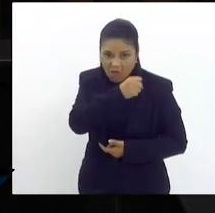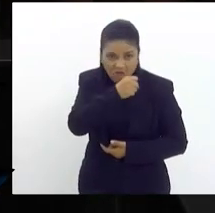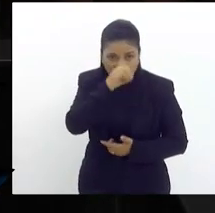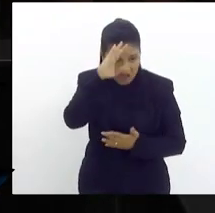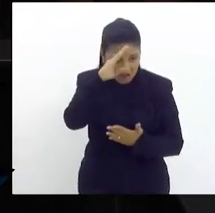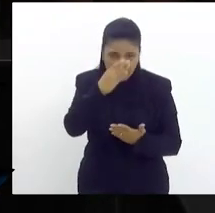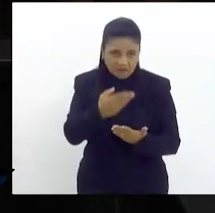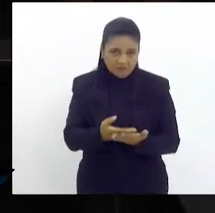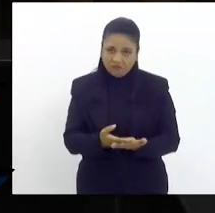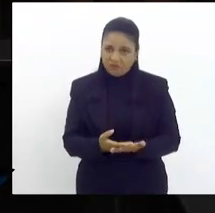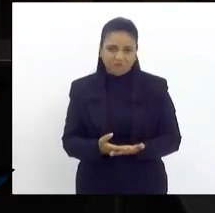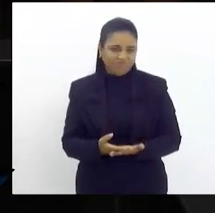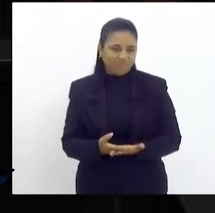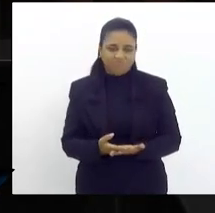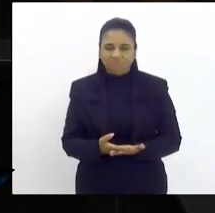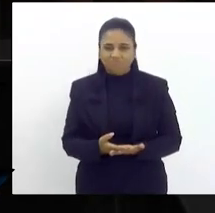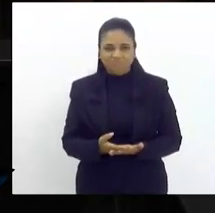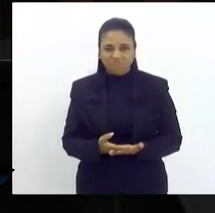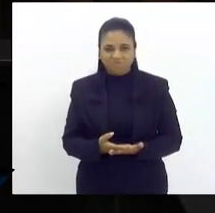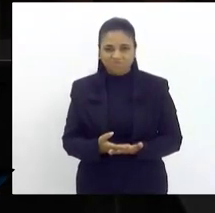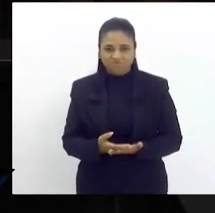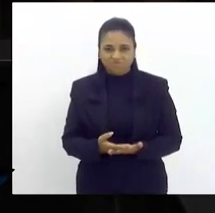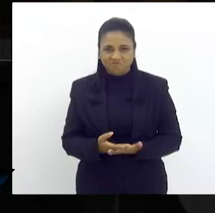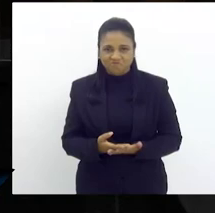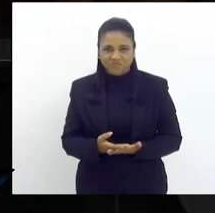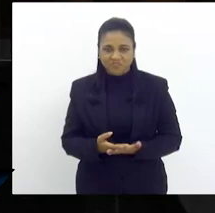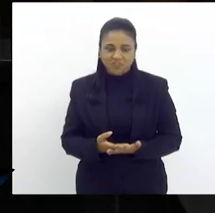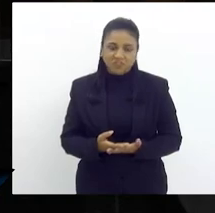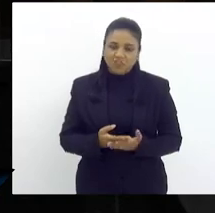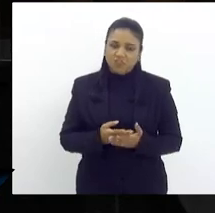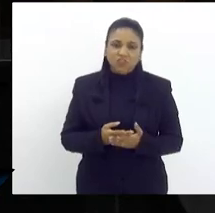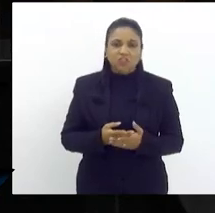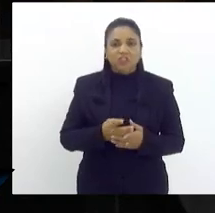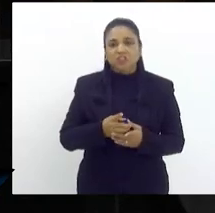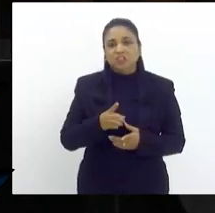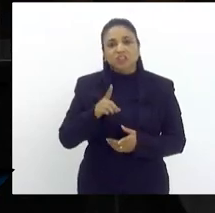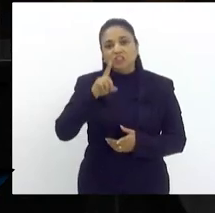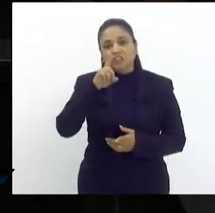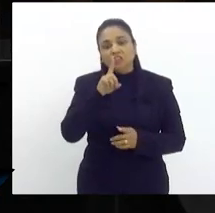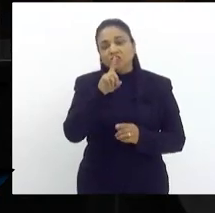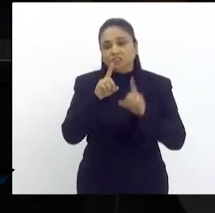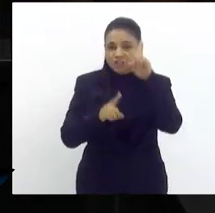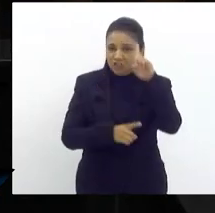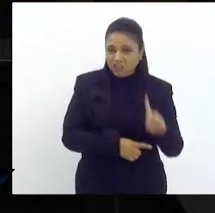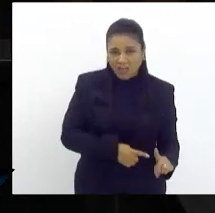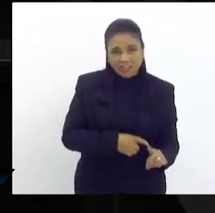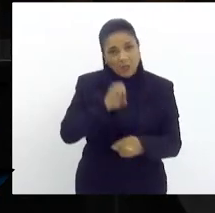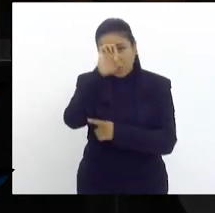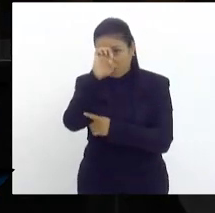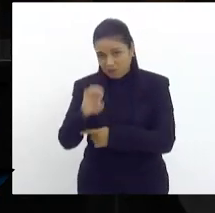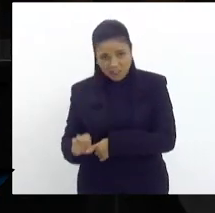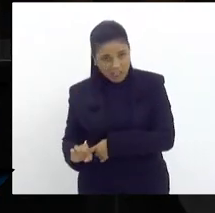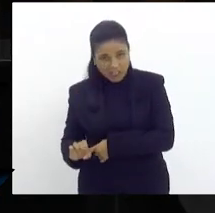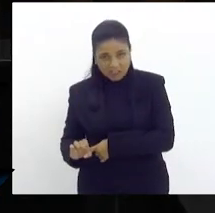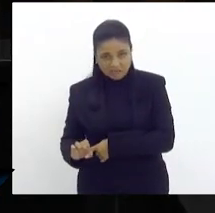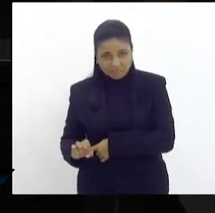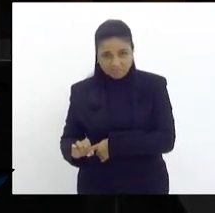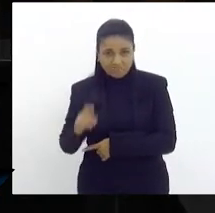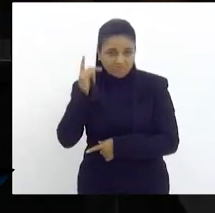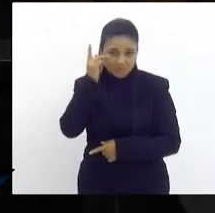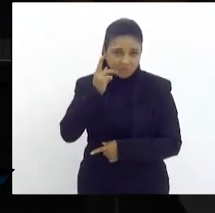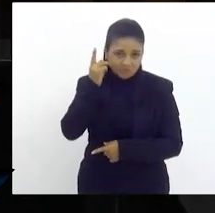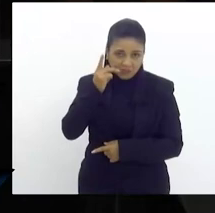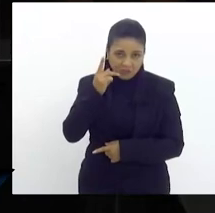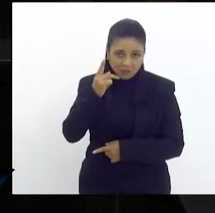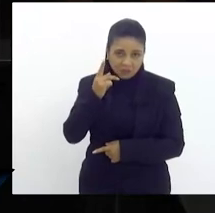político Salvador seja de direito à esquerda para mim não serve